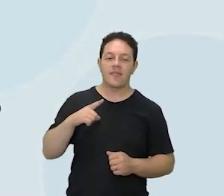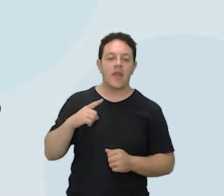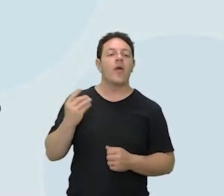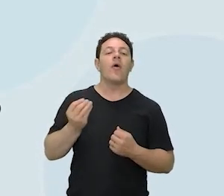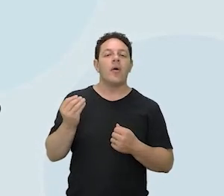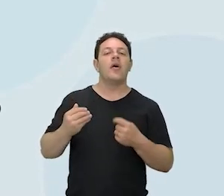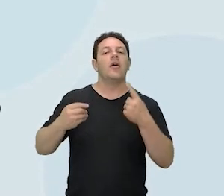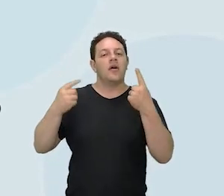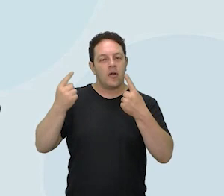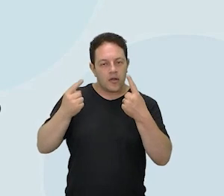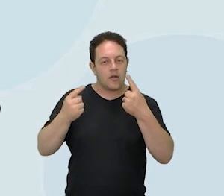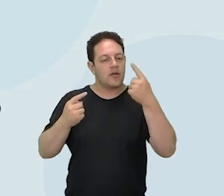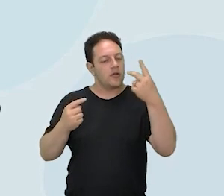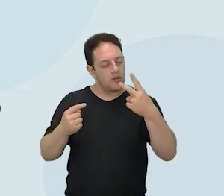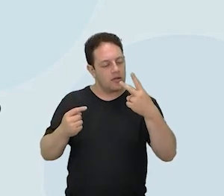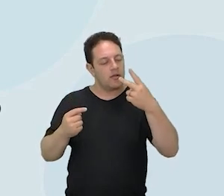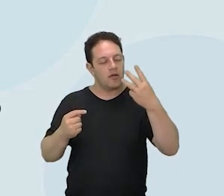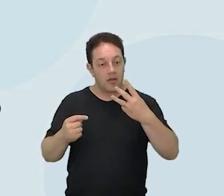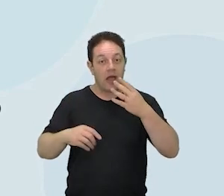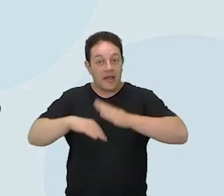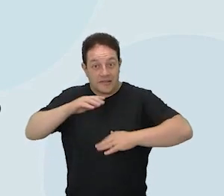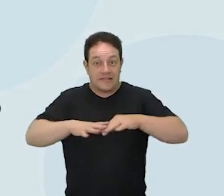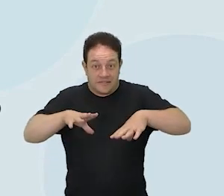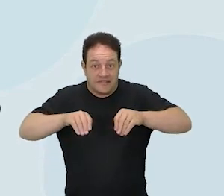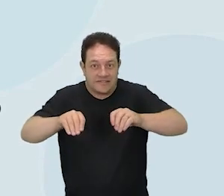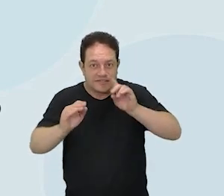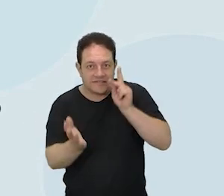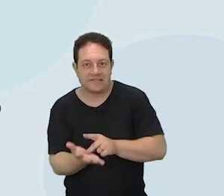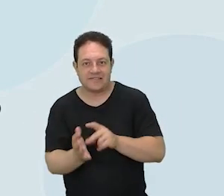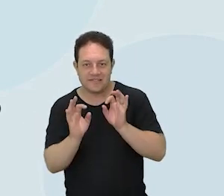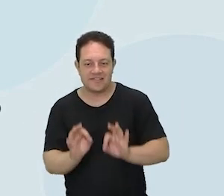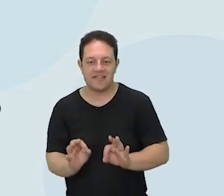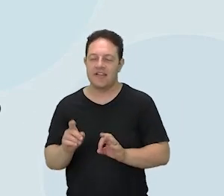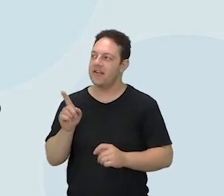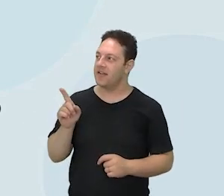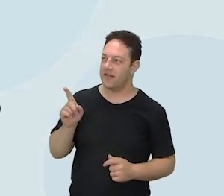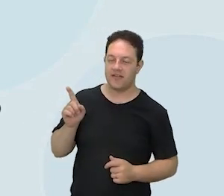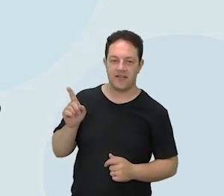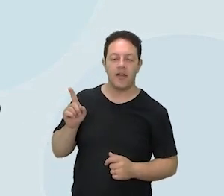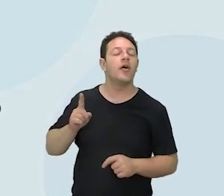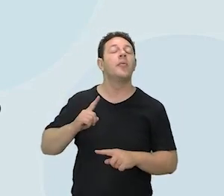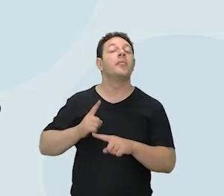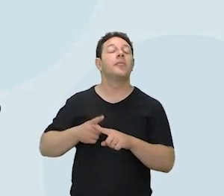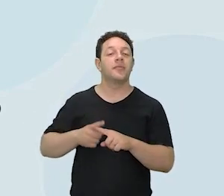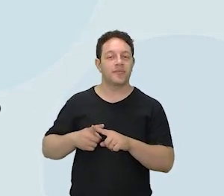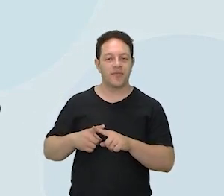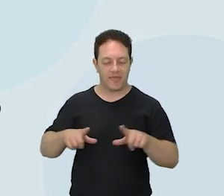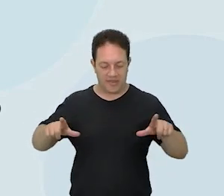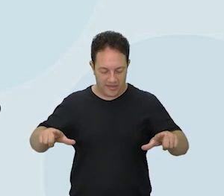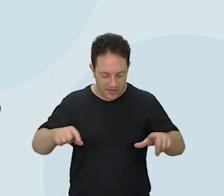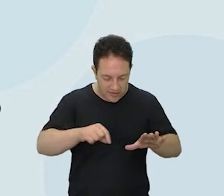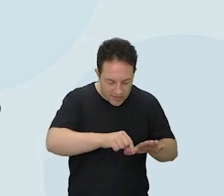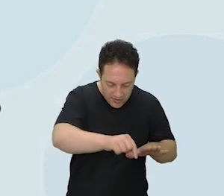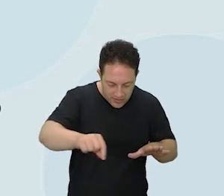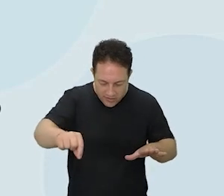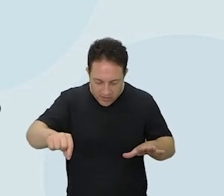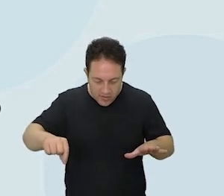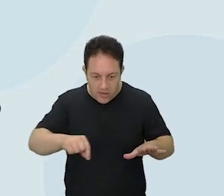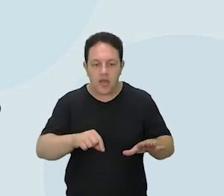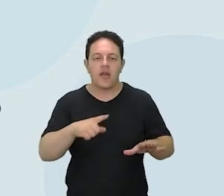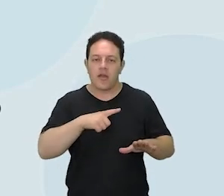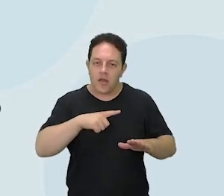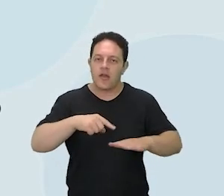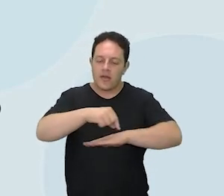passo, assim, já do mão na massa, né? Porque a planta baixa, ela foi